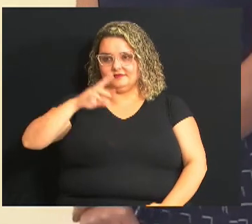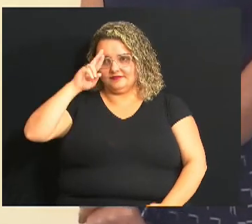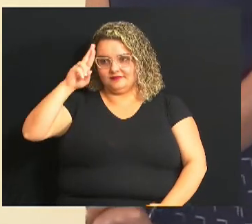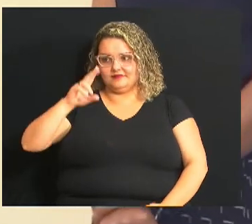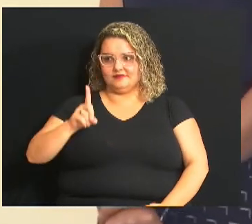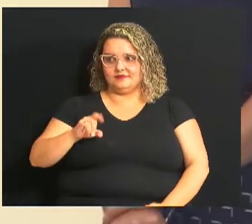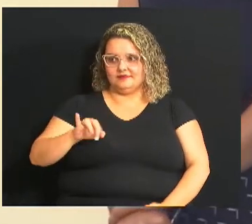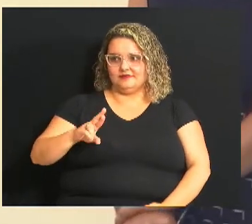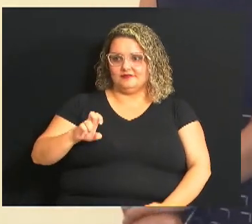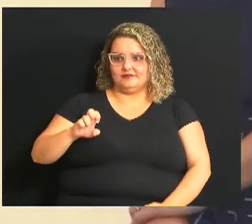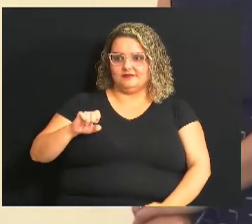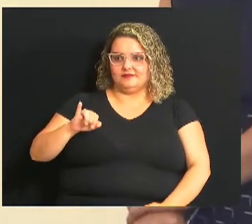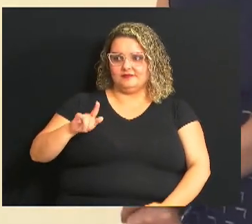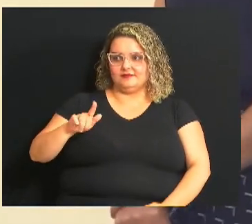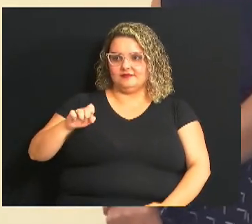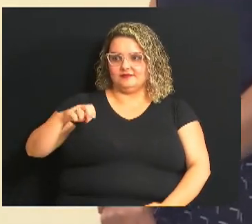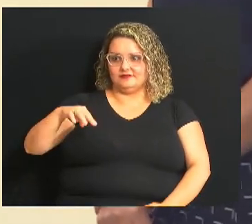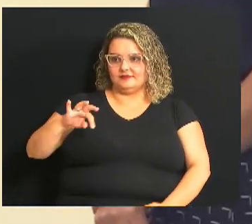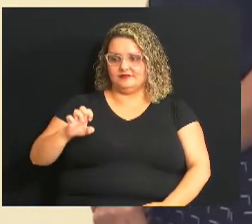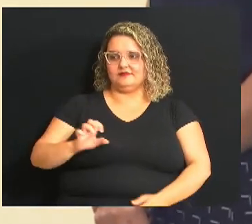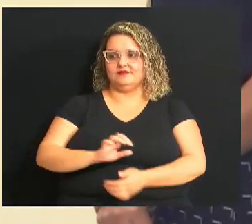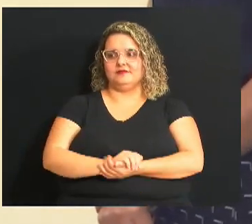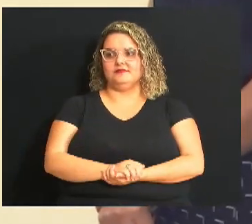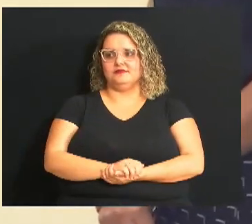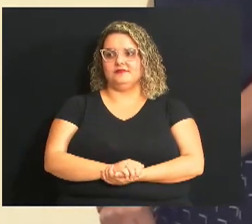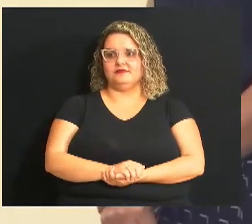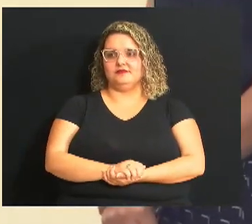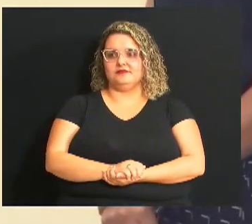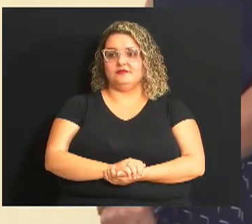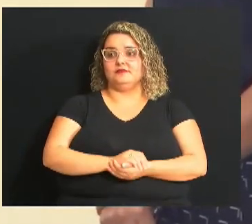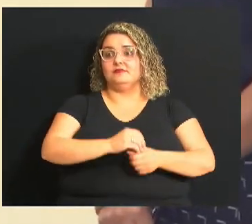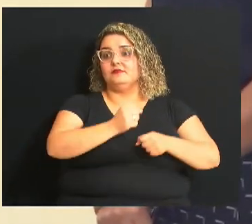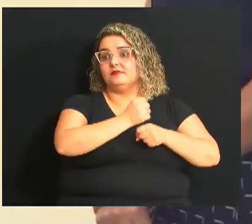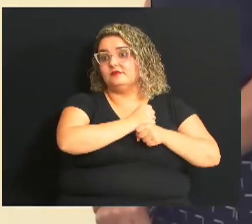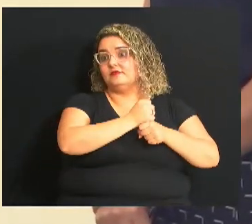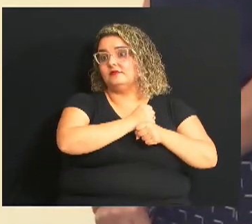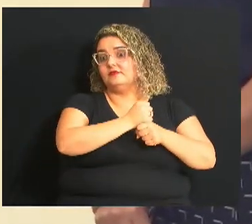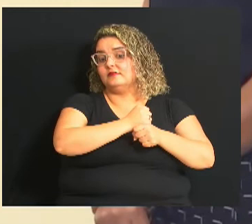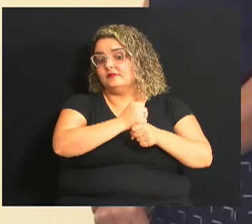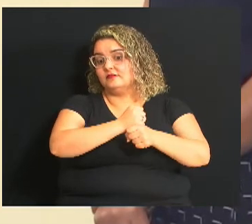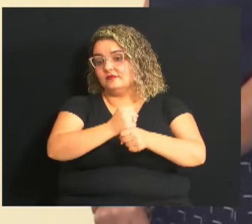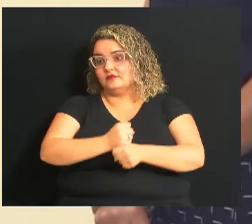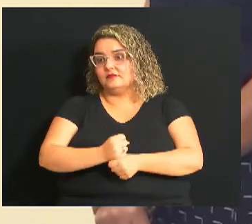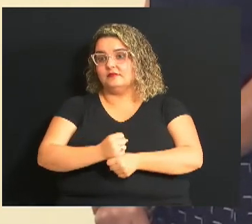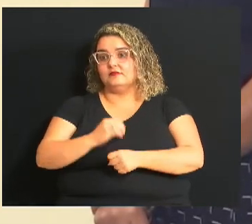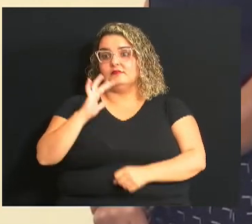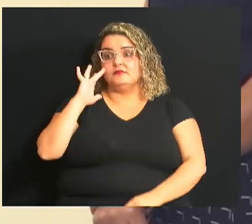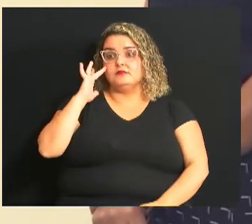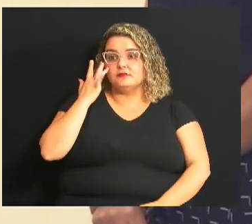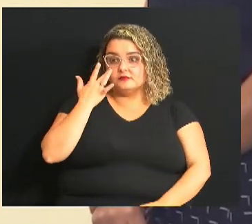dirigente. E durante muito tempo eu